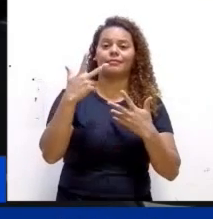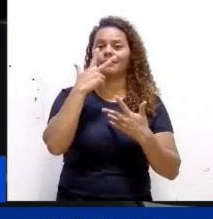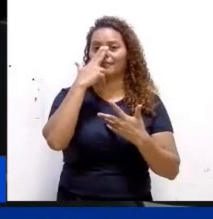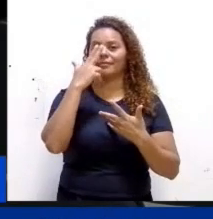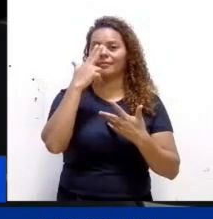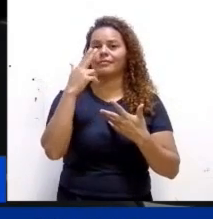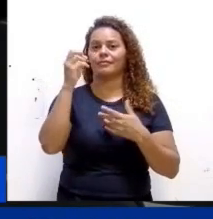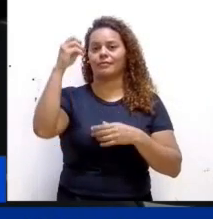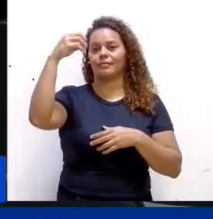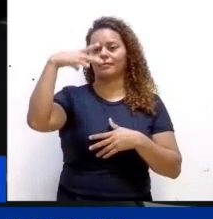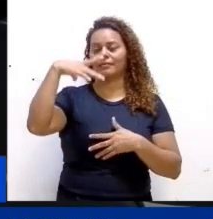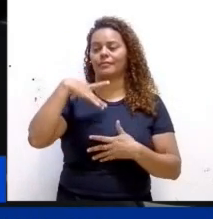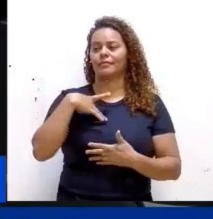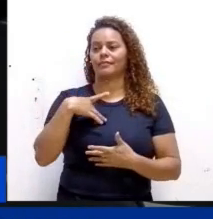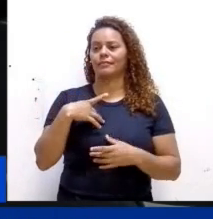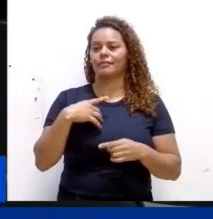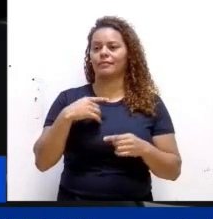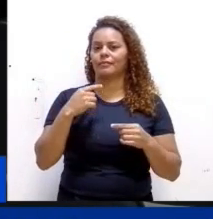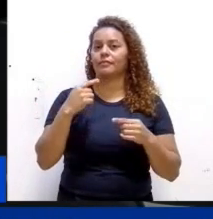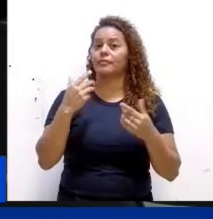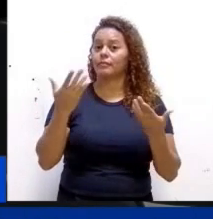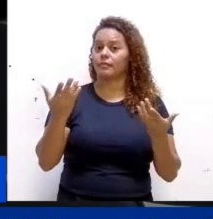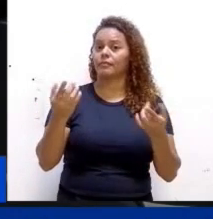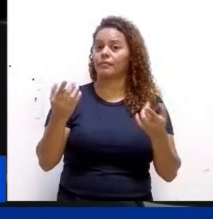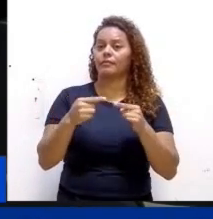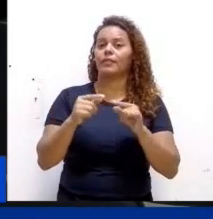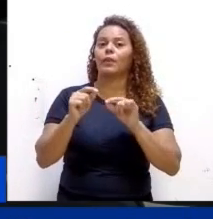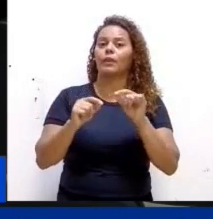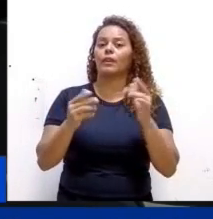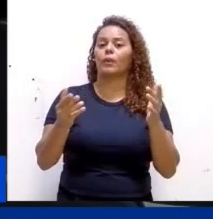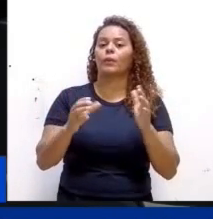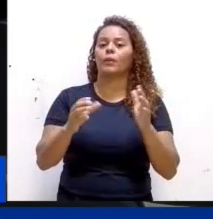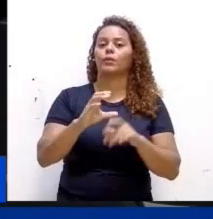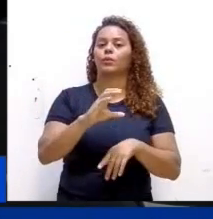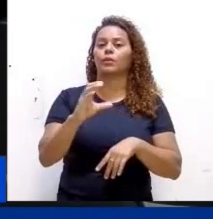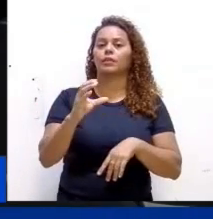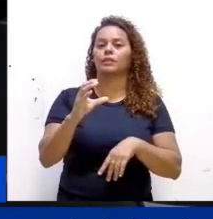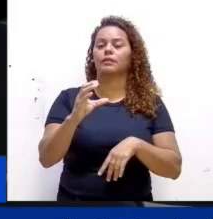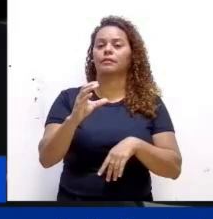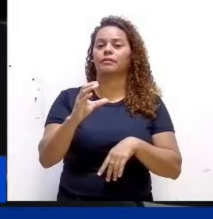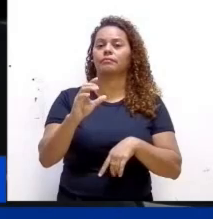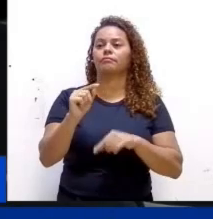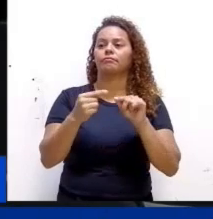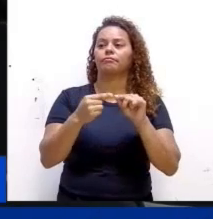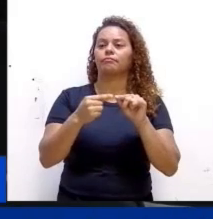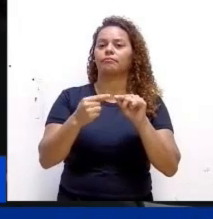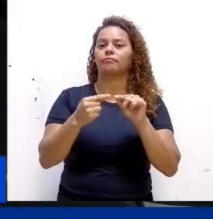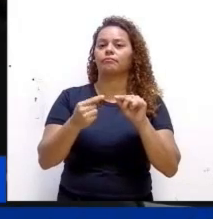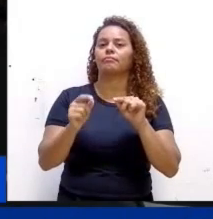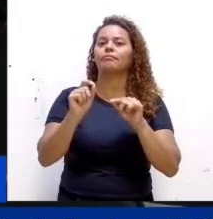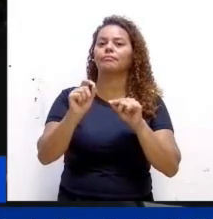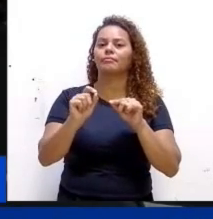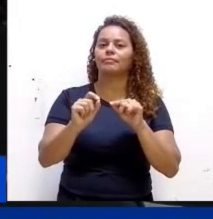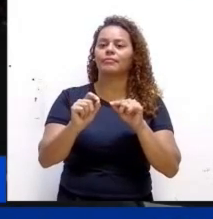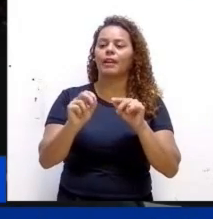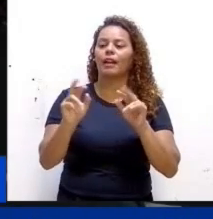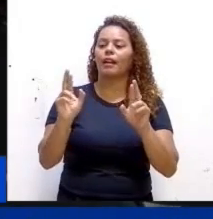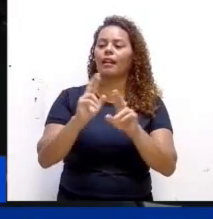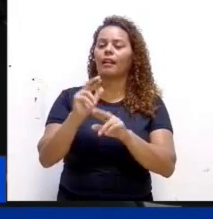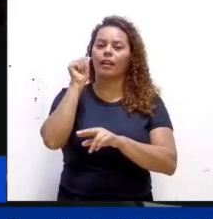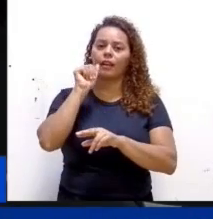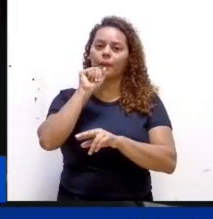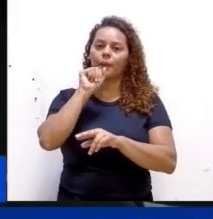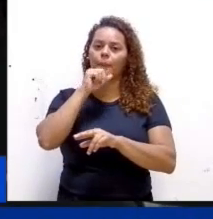aí, então, o Código Civil estabelece que a relação entre pais e filhos é